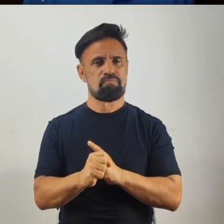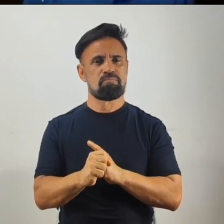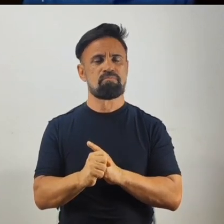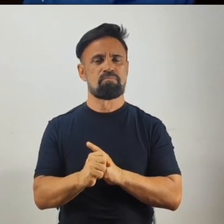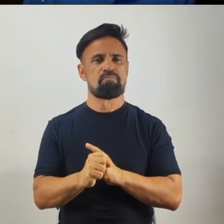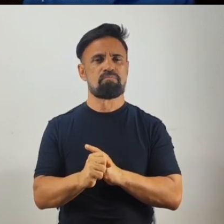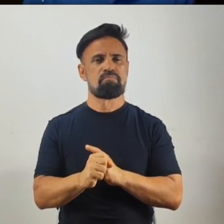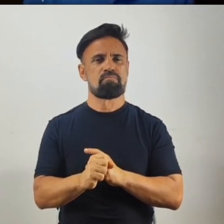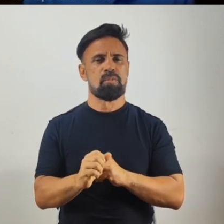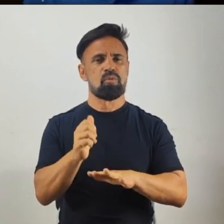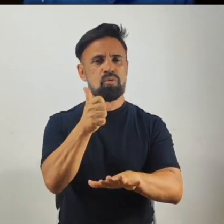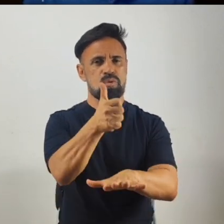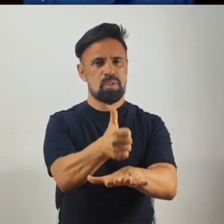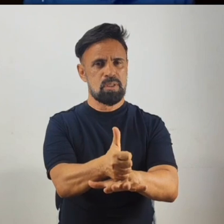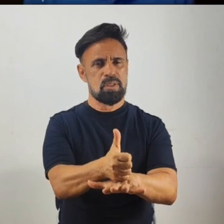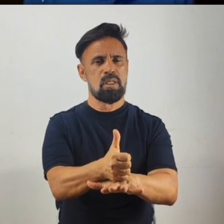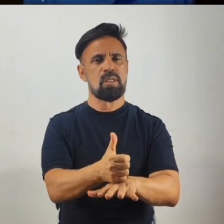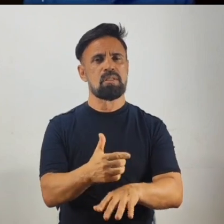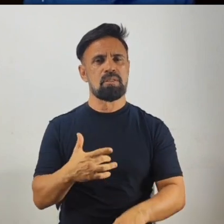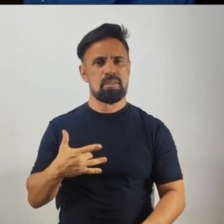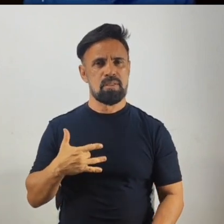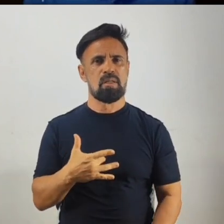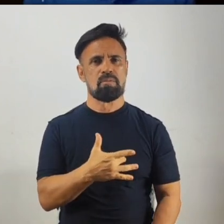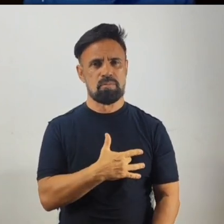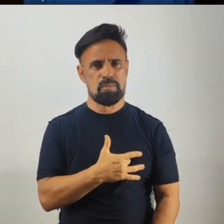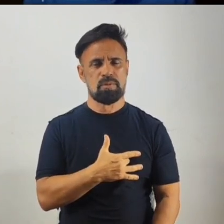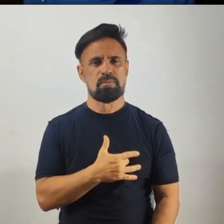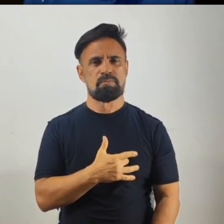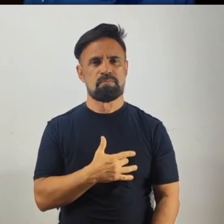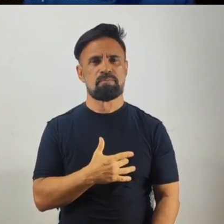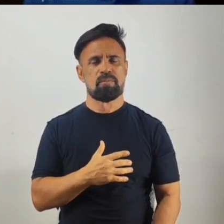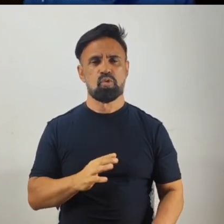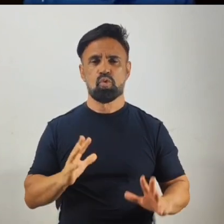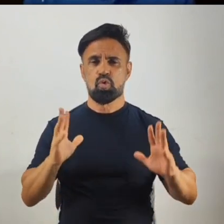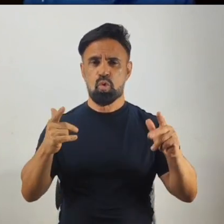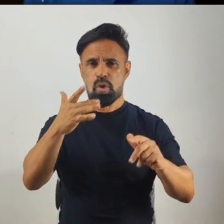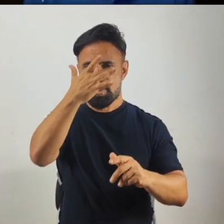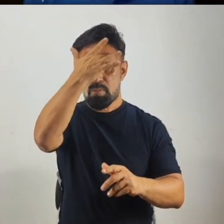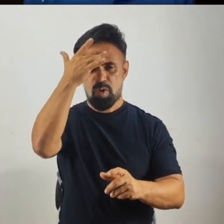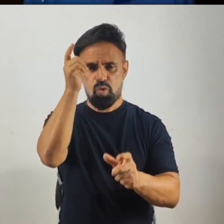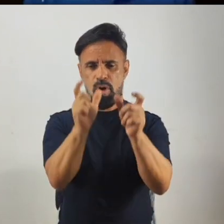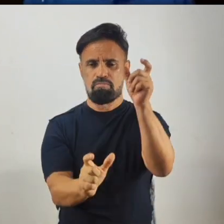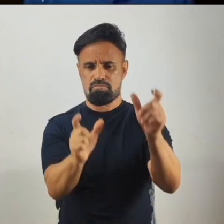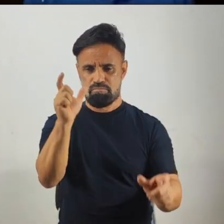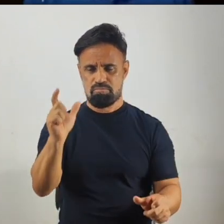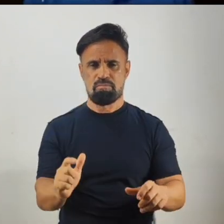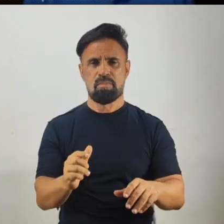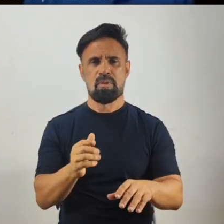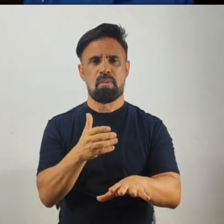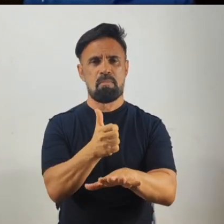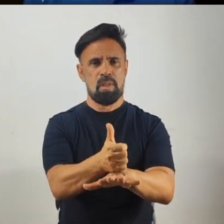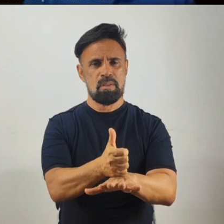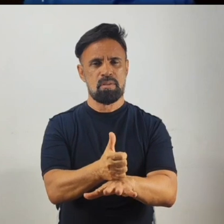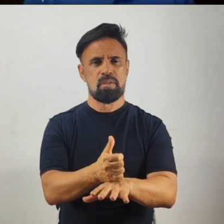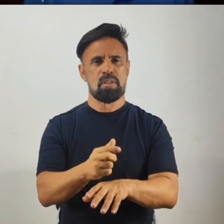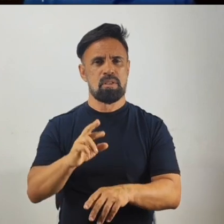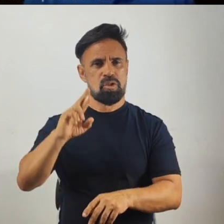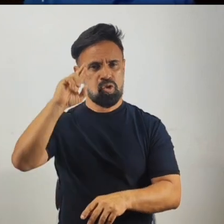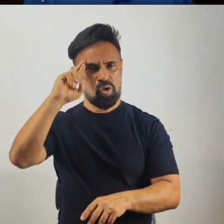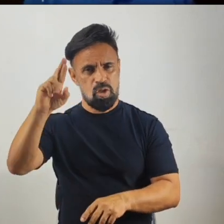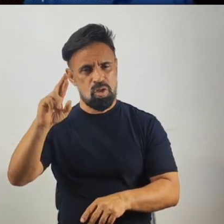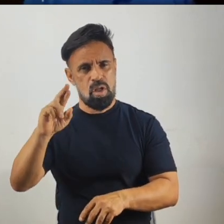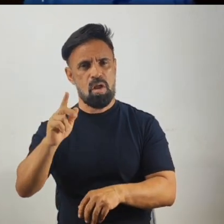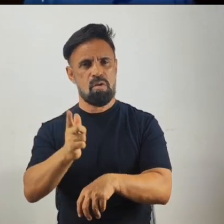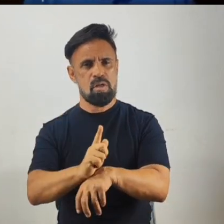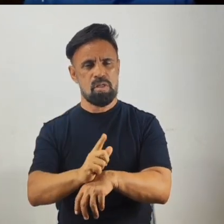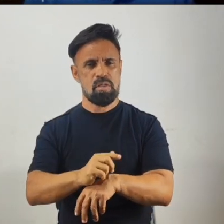o controle social, né? Os conselhos de saúde, ali onde temos todos os